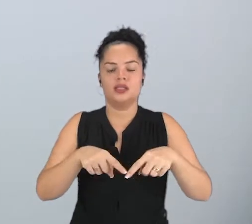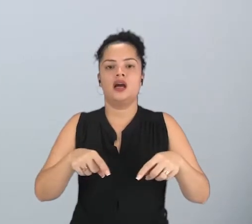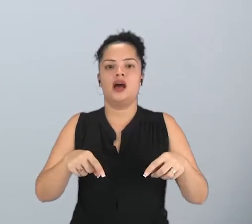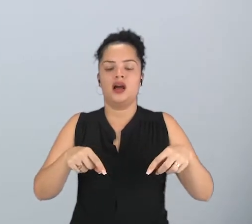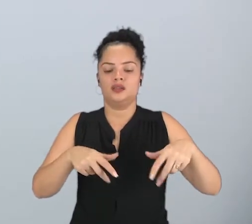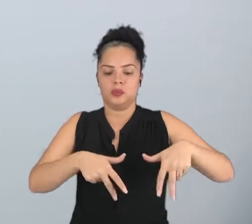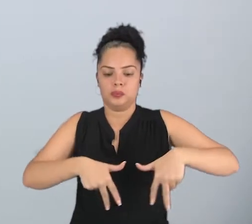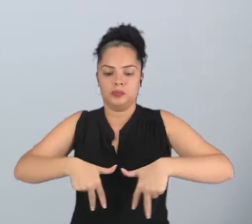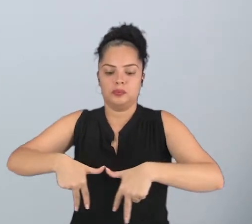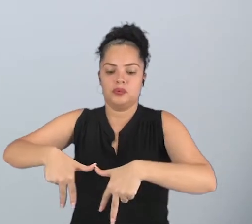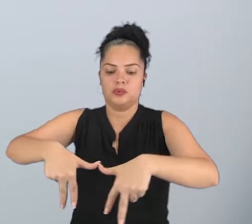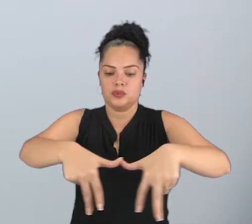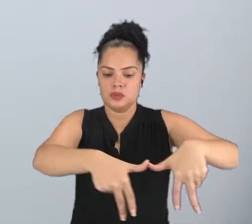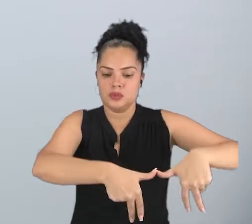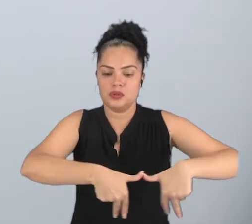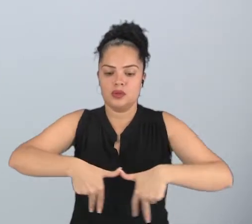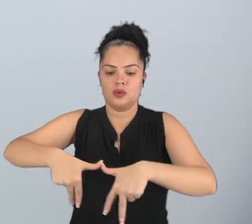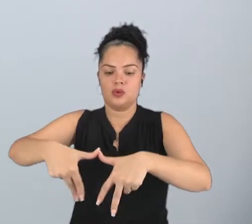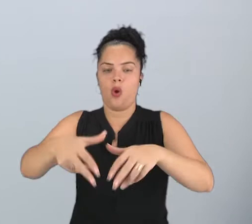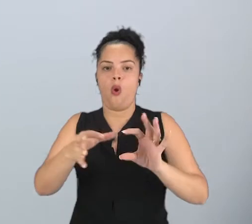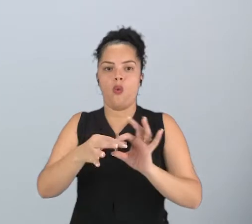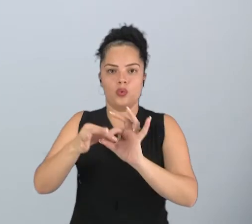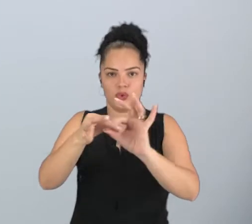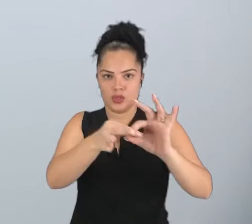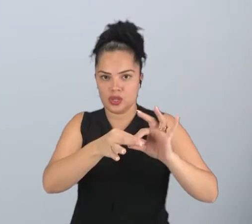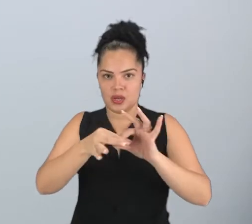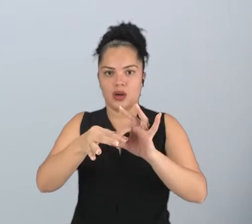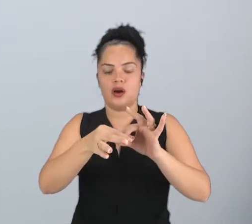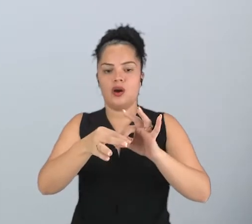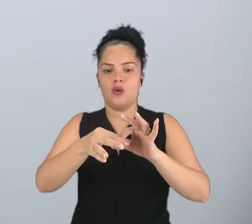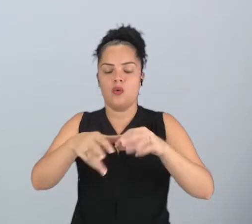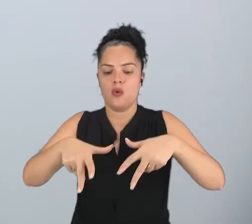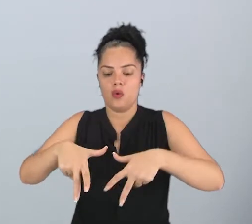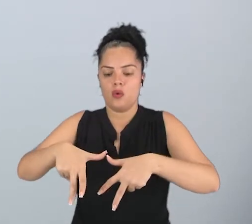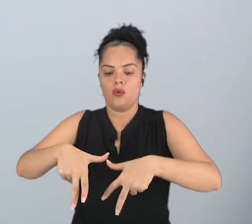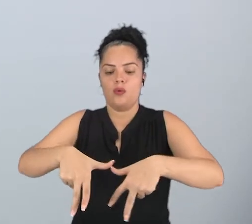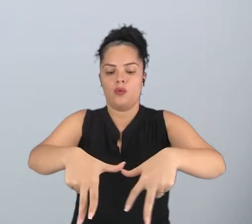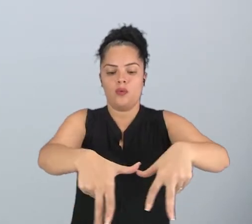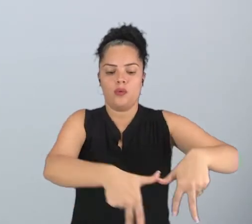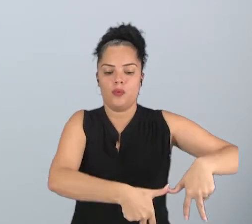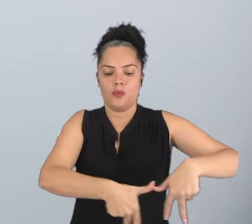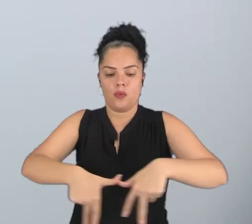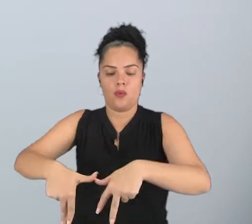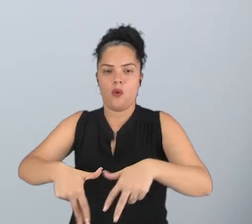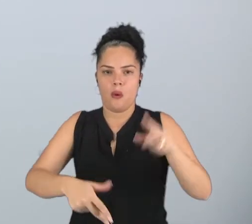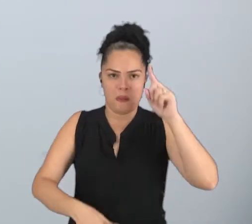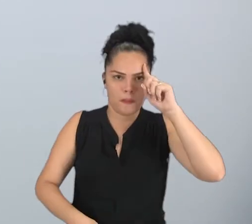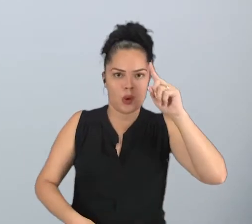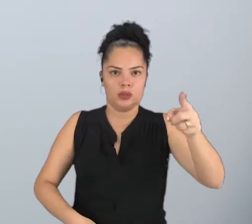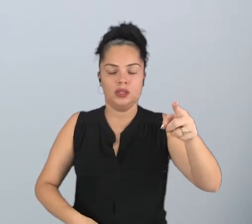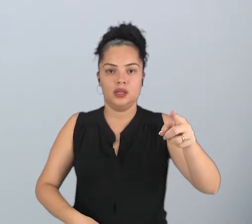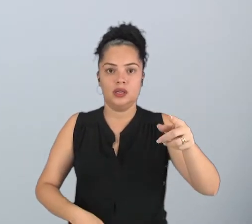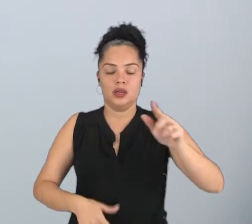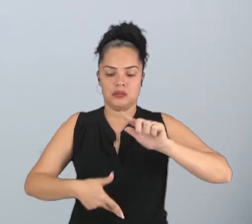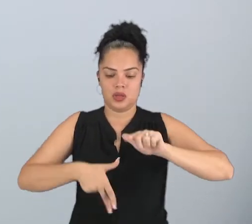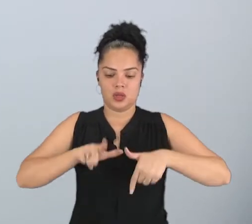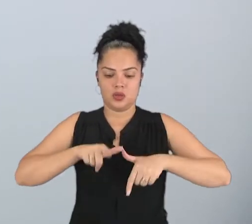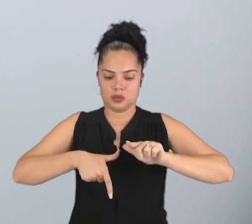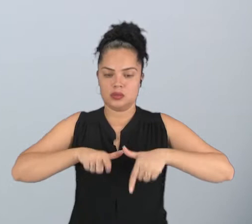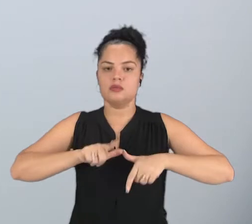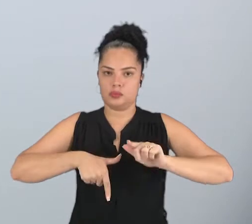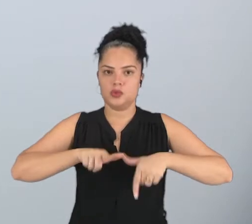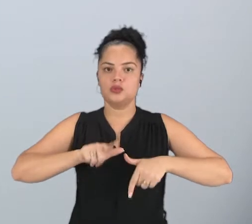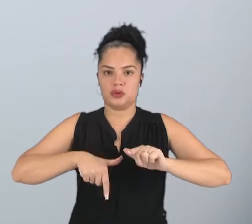lembrar a união, o triângulo vai relembrar o poder. Então eu tenho esses símbolos